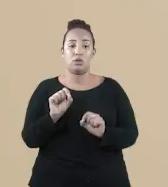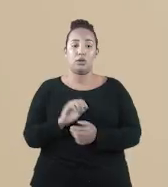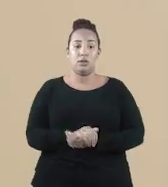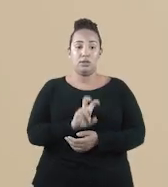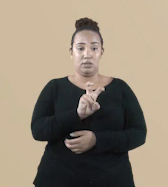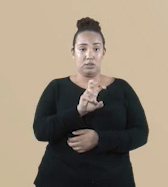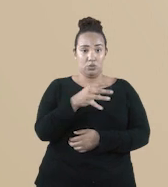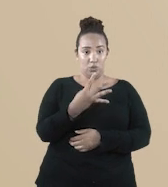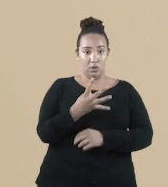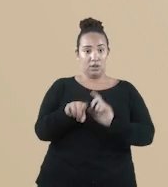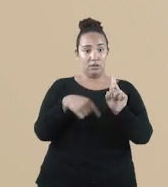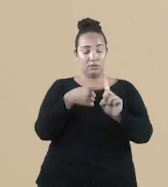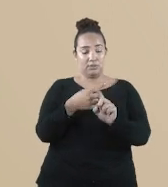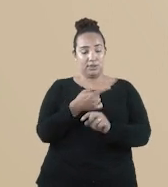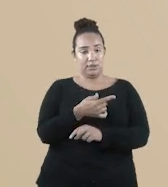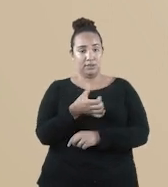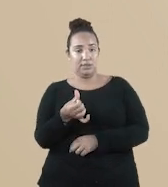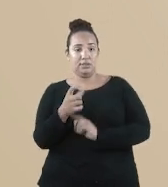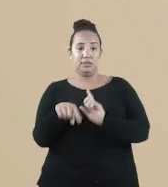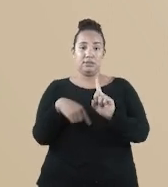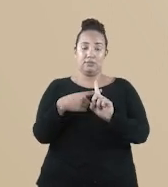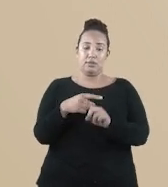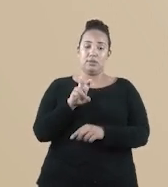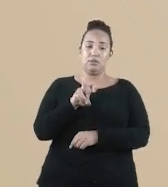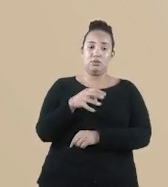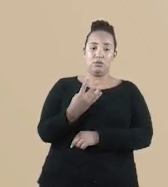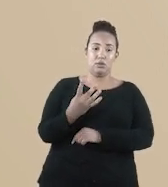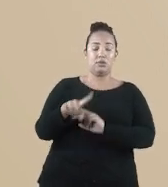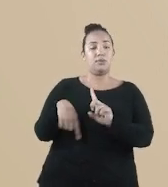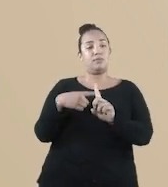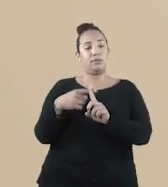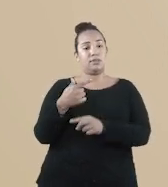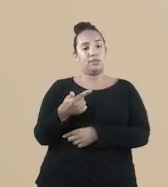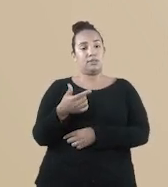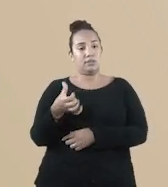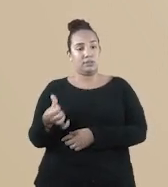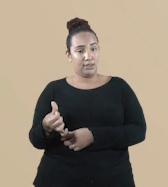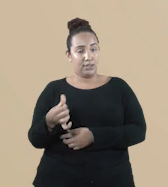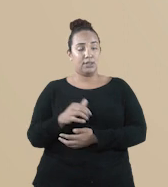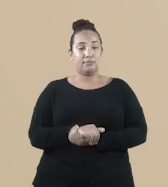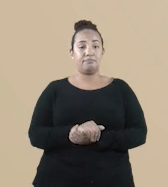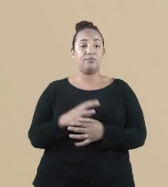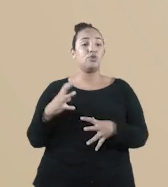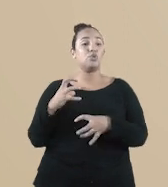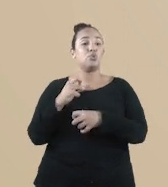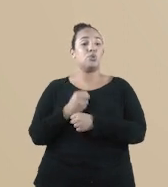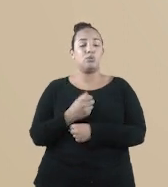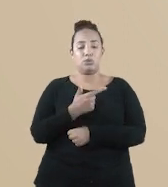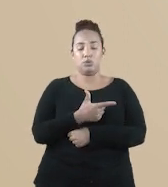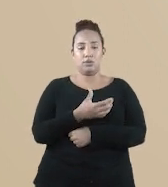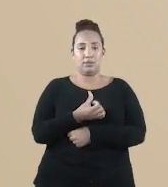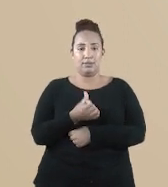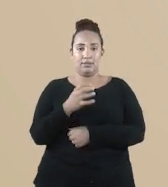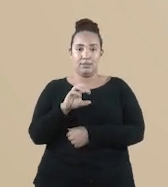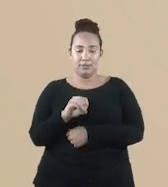será 54 mais 76, 54 mais 76, dando um total